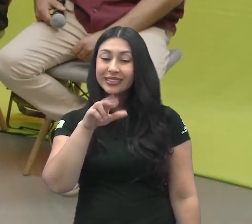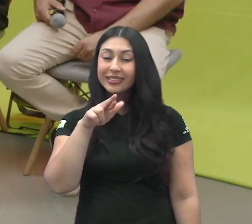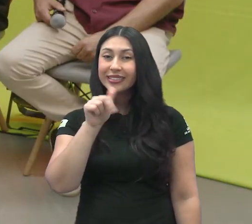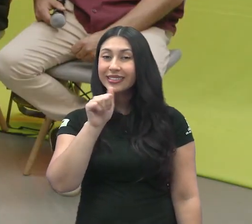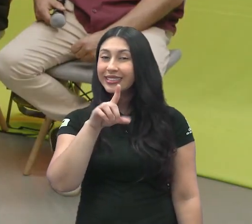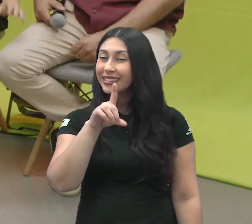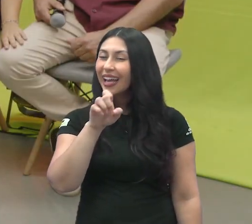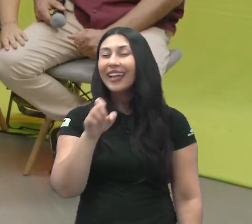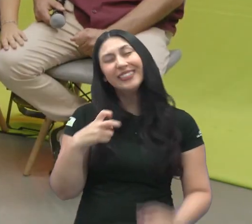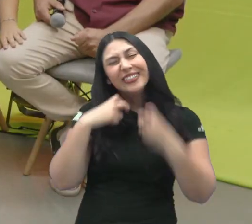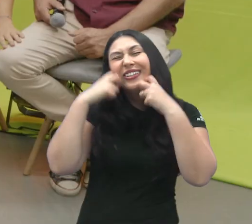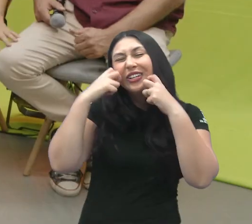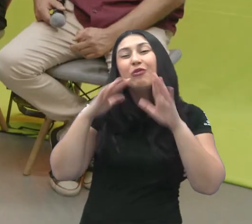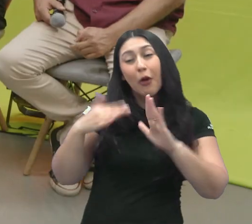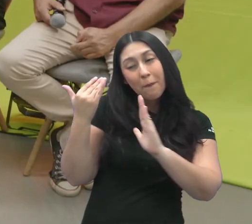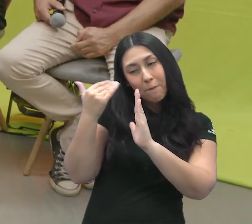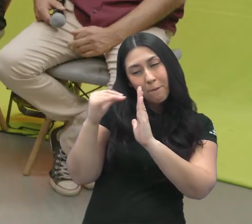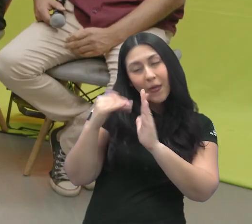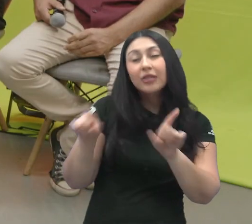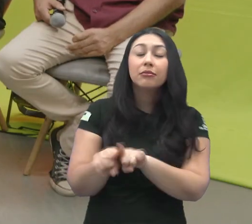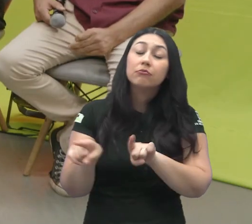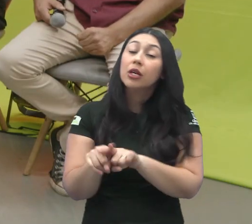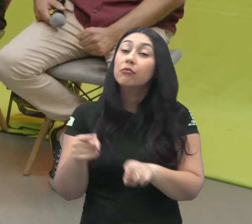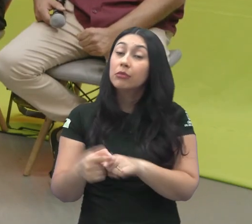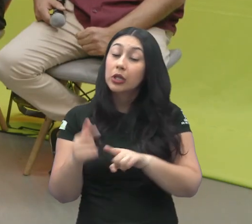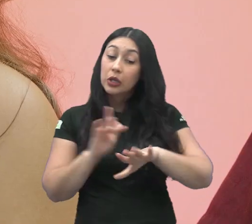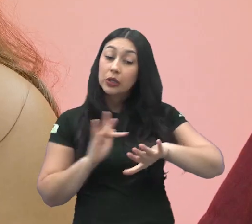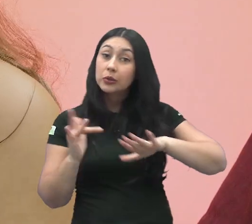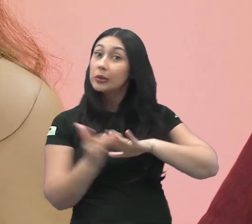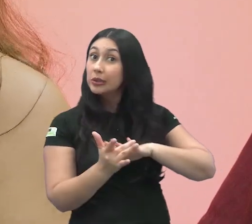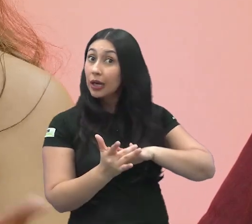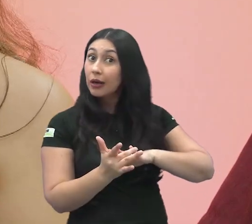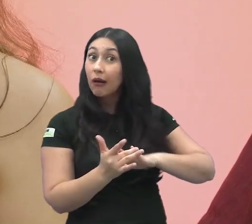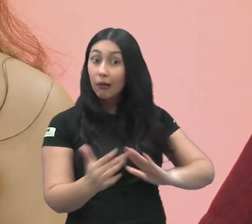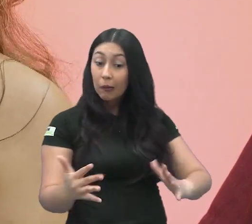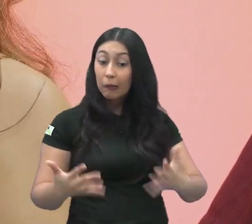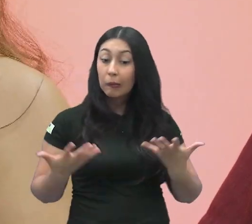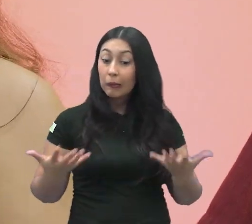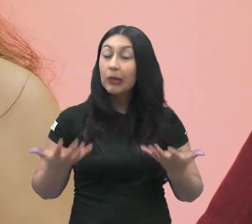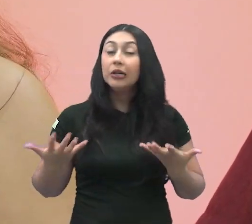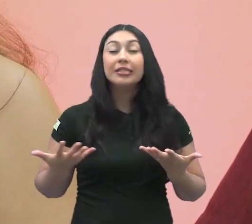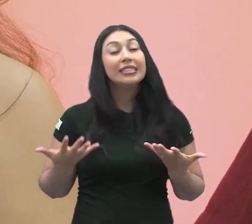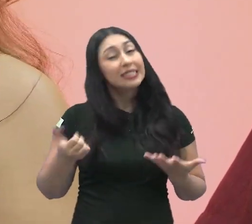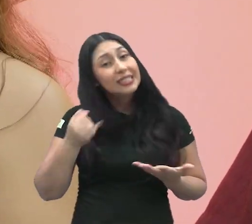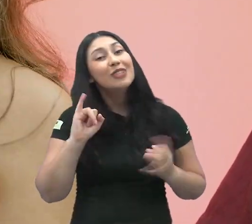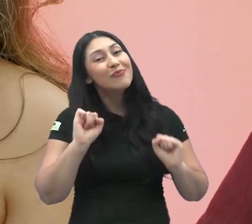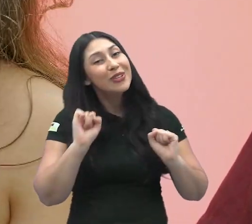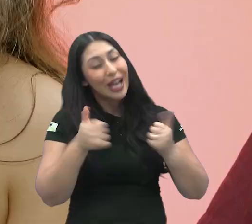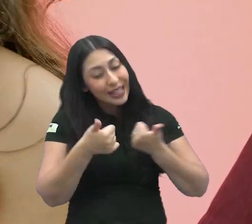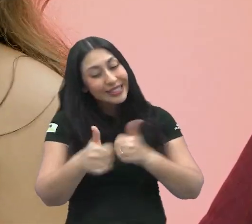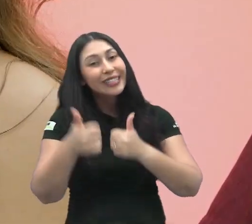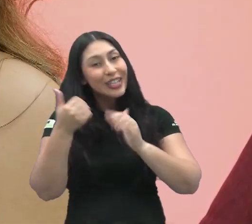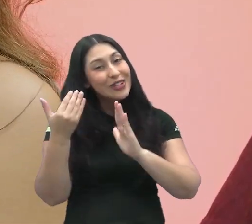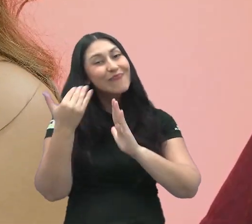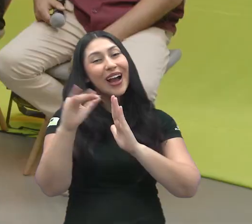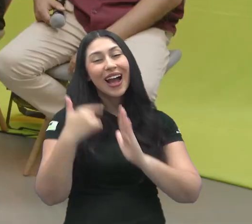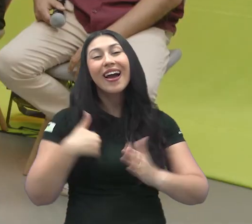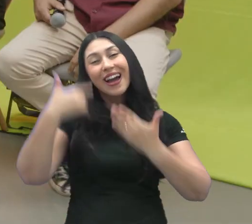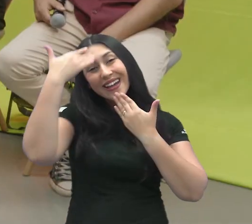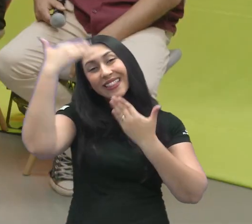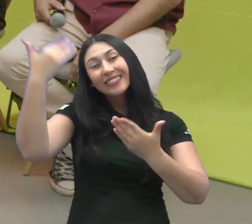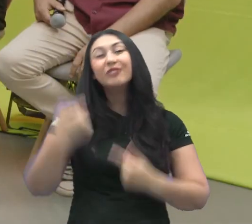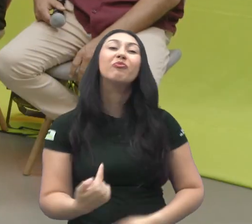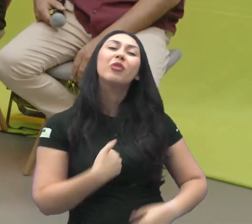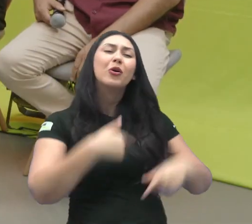também posta as coisas lá. E hoje em dia as redes sociais têm muita força, então quem puder seguir, compartilhar, eu agradeço muito.